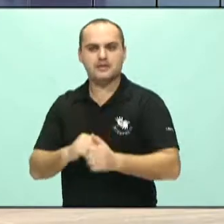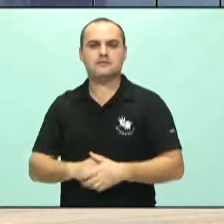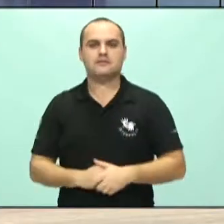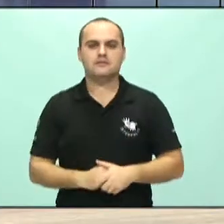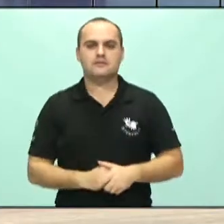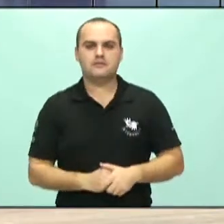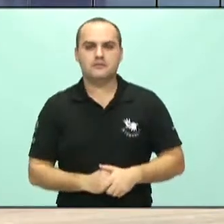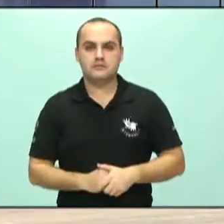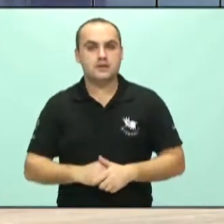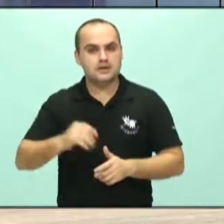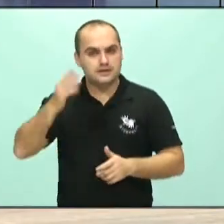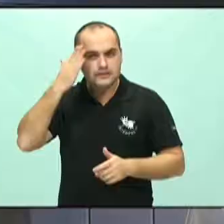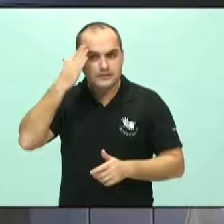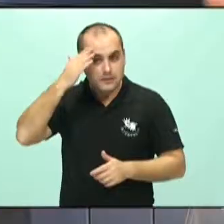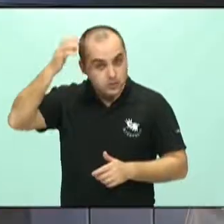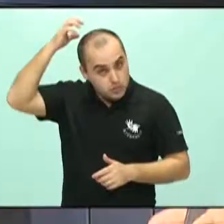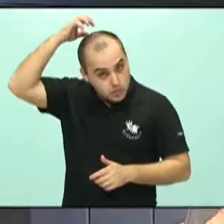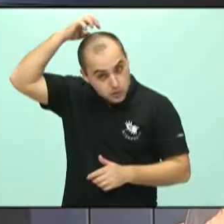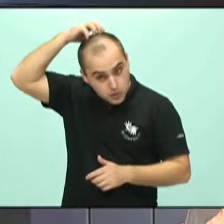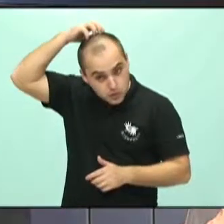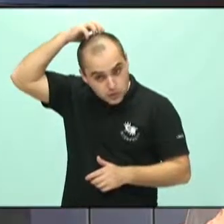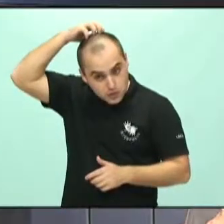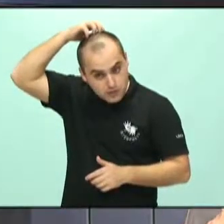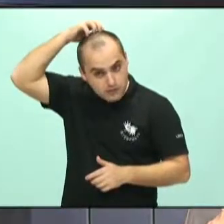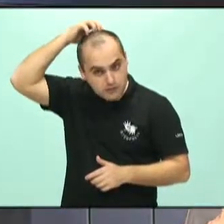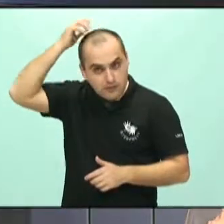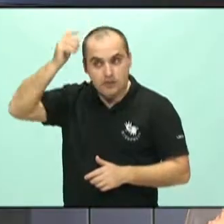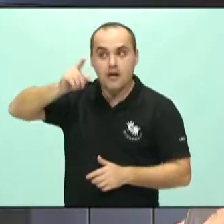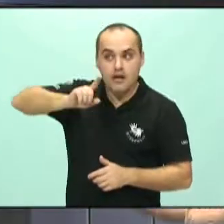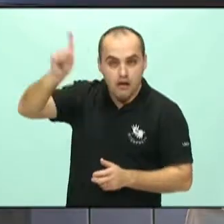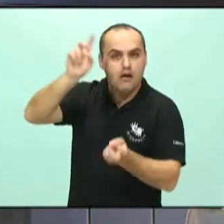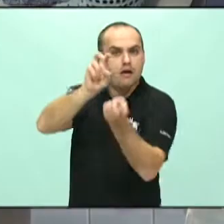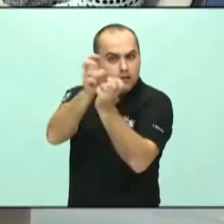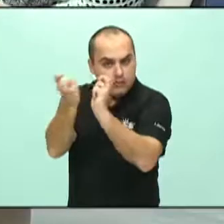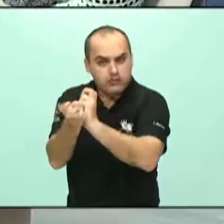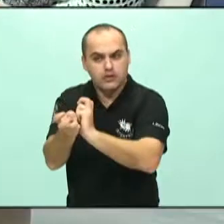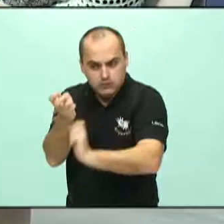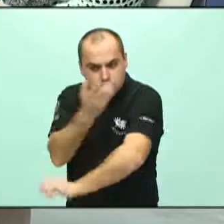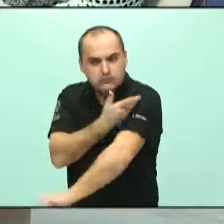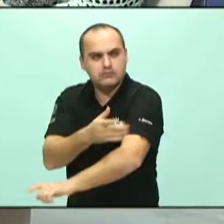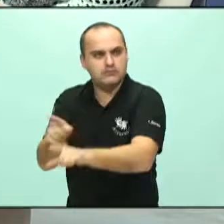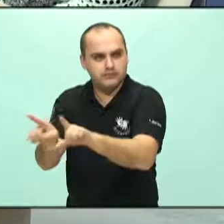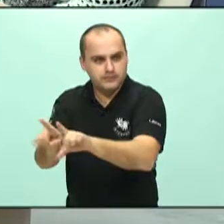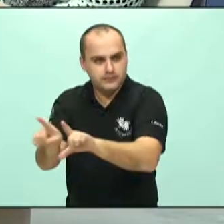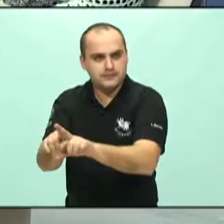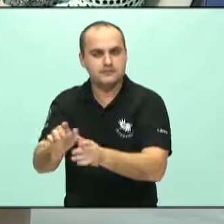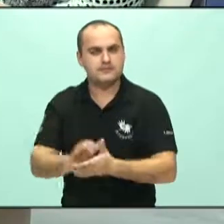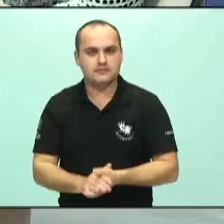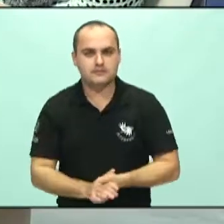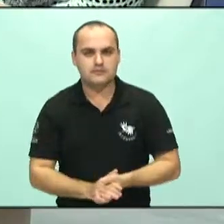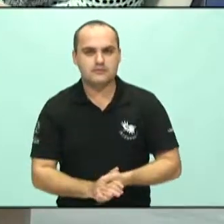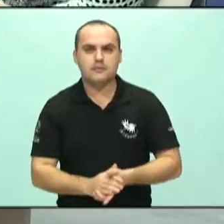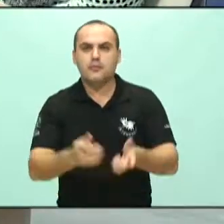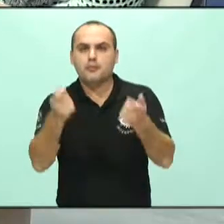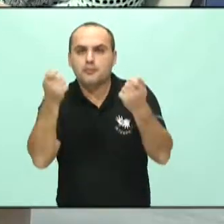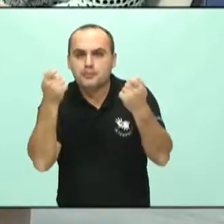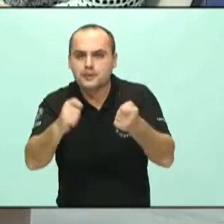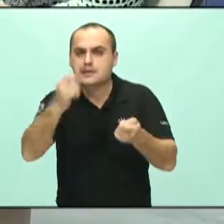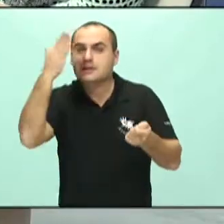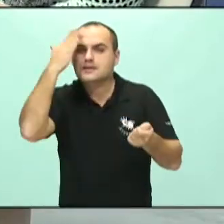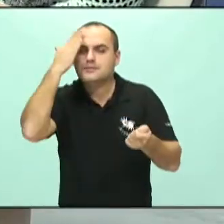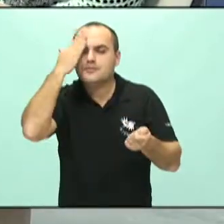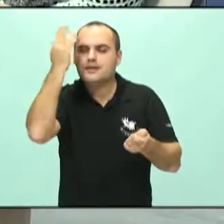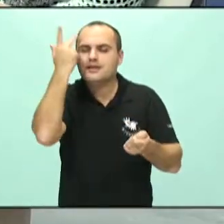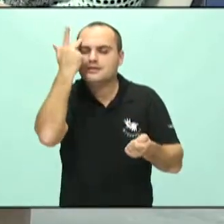os judeus fazem capoeira lá. Então o que acontece, gente? É muito importante saber a história do nosso Brasil,